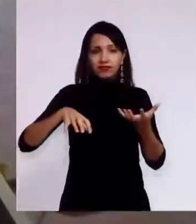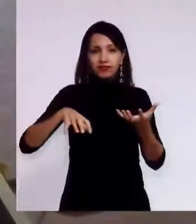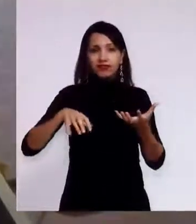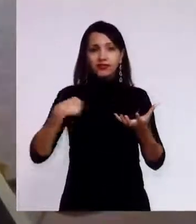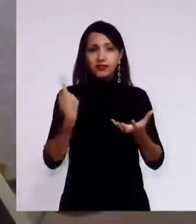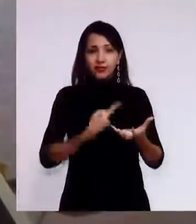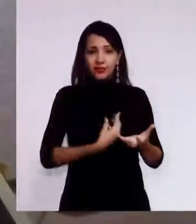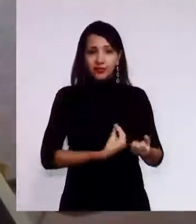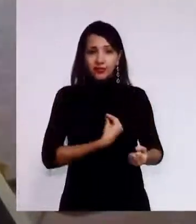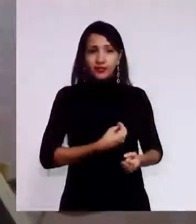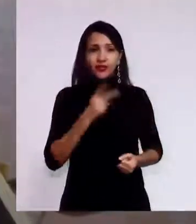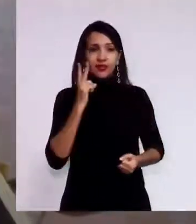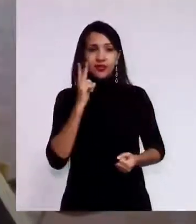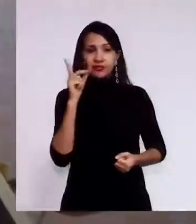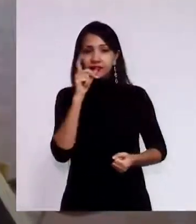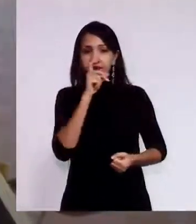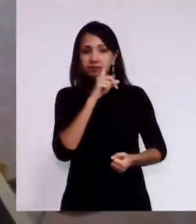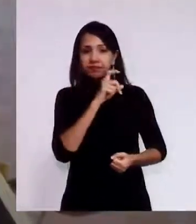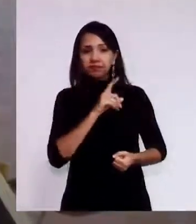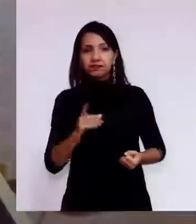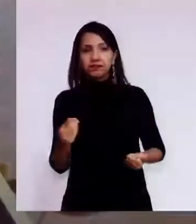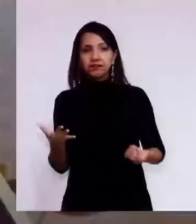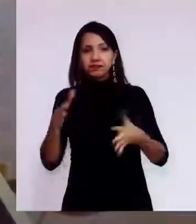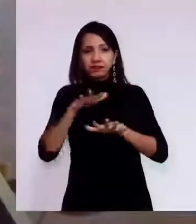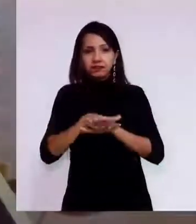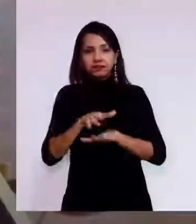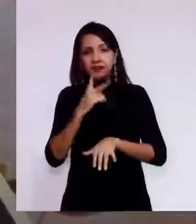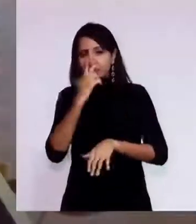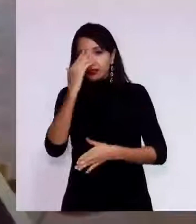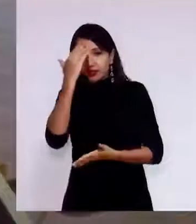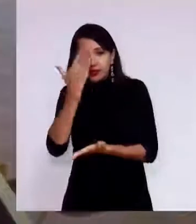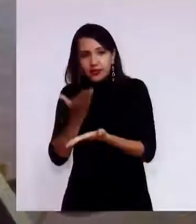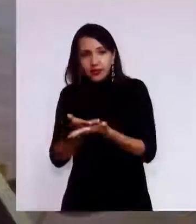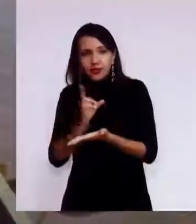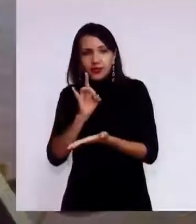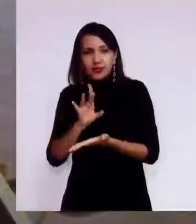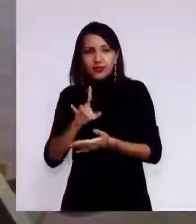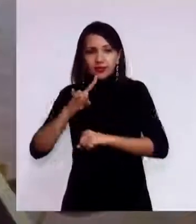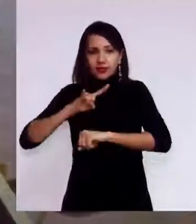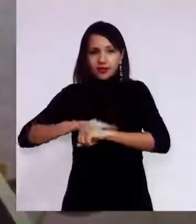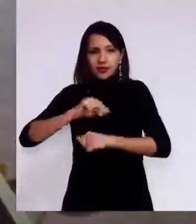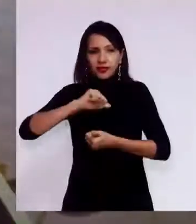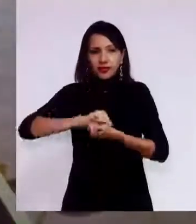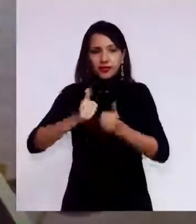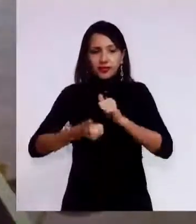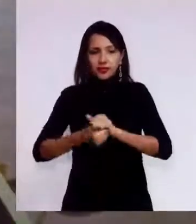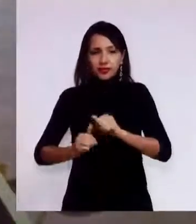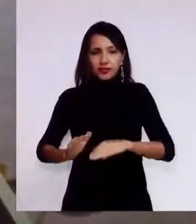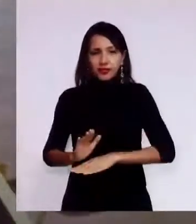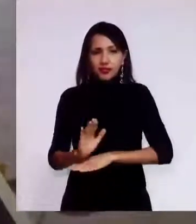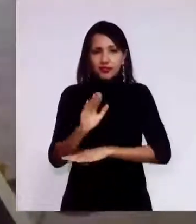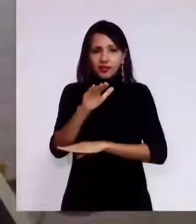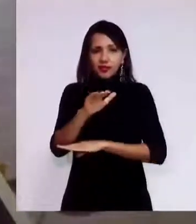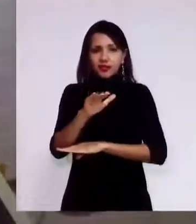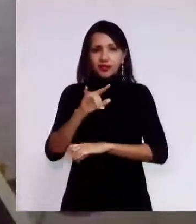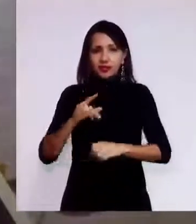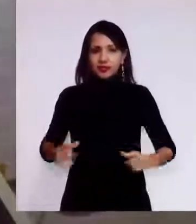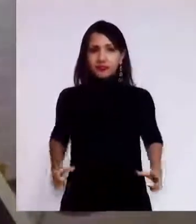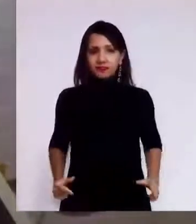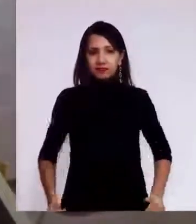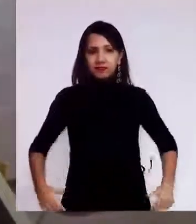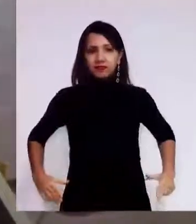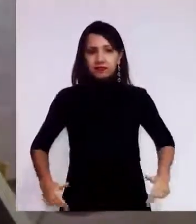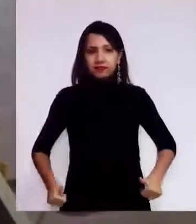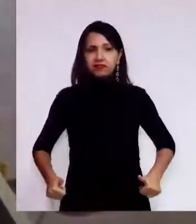Vinhedo uma dificuldade da inclusão. Para quem acha que inclusão é somente um banheiro adaptado, uma rampa para cadeirante, está